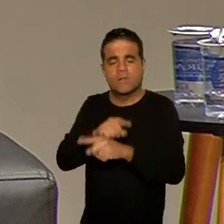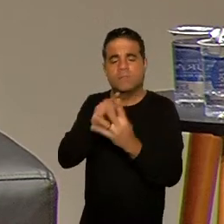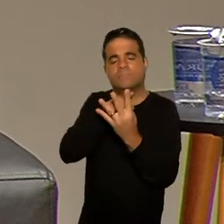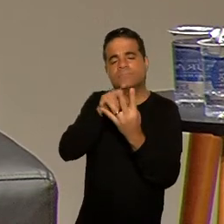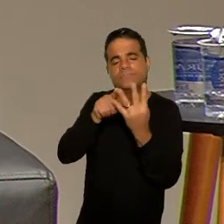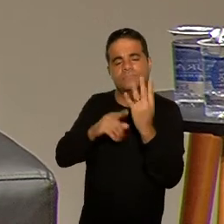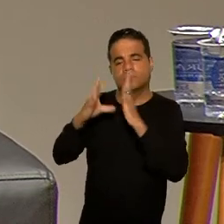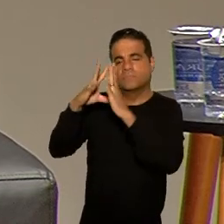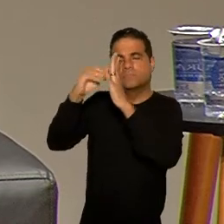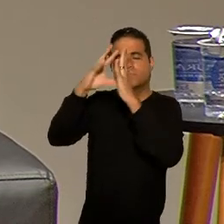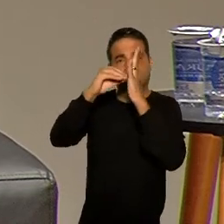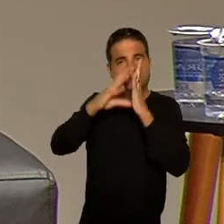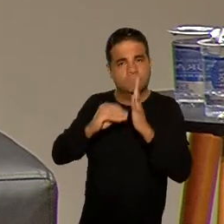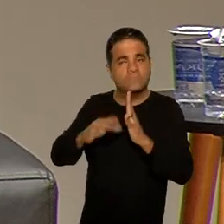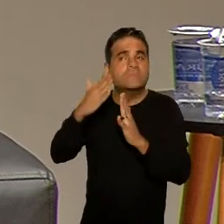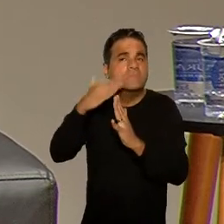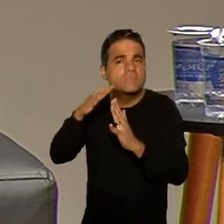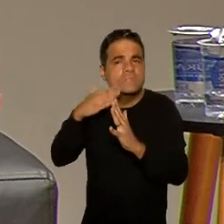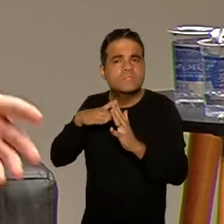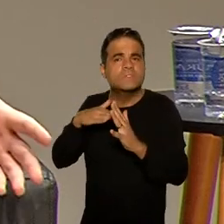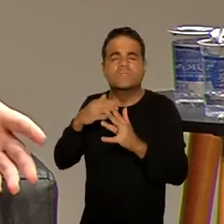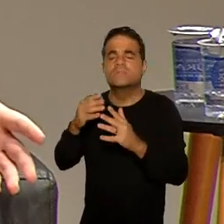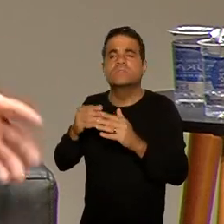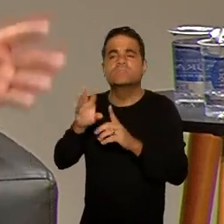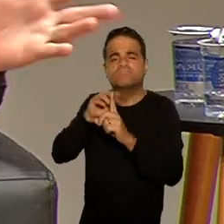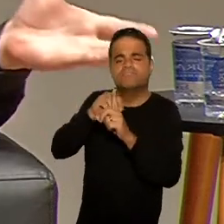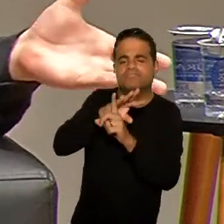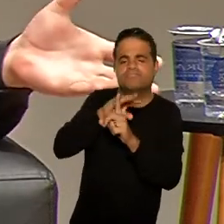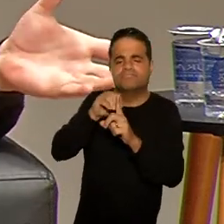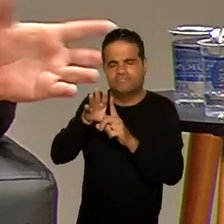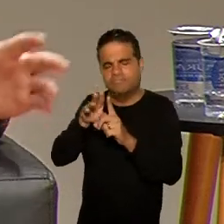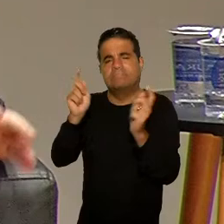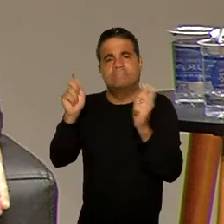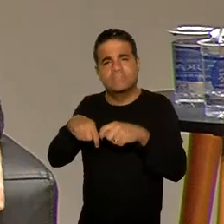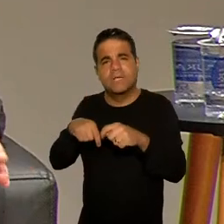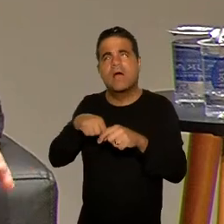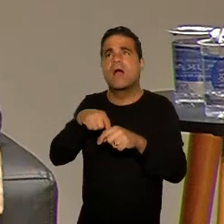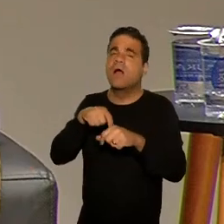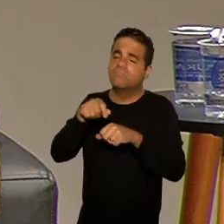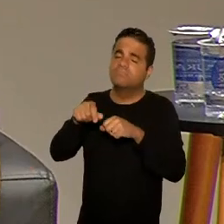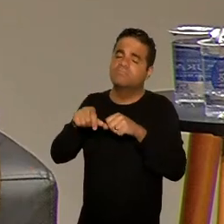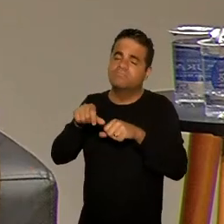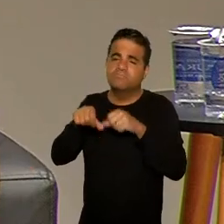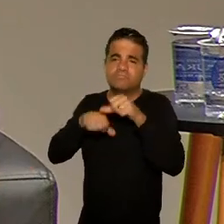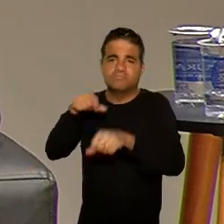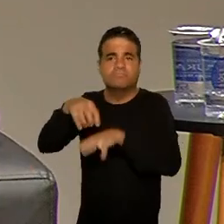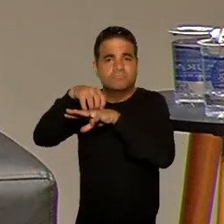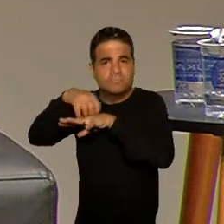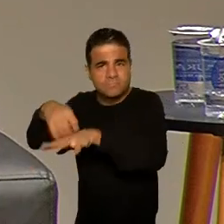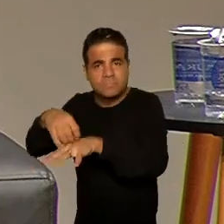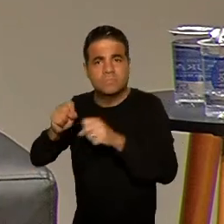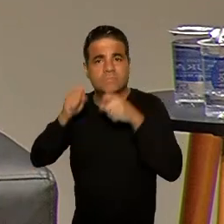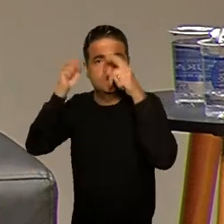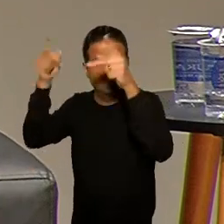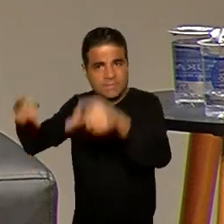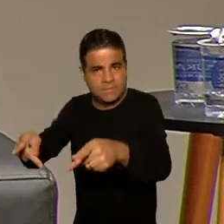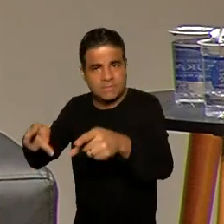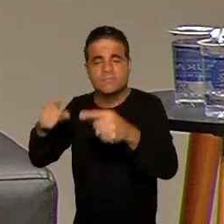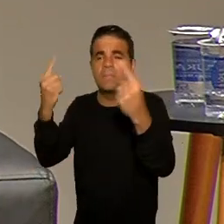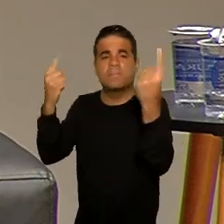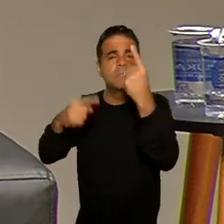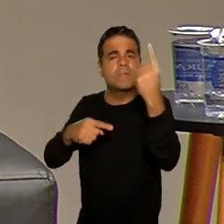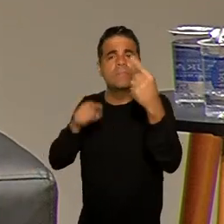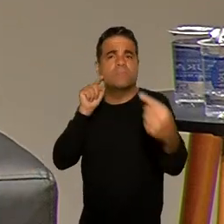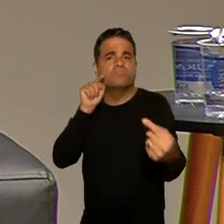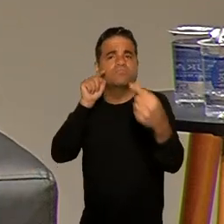quatro modalidades de entendimento de mediação que a gente poderia até transpor também para as próprias visitas a primeira tem